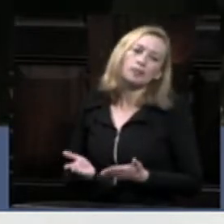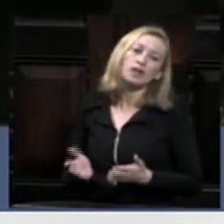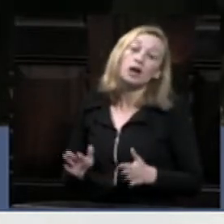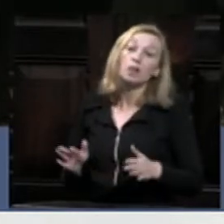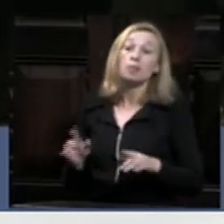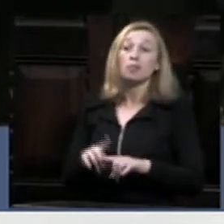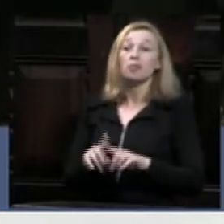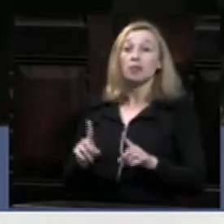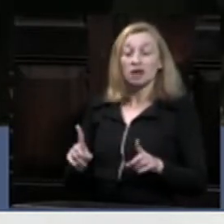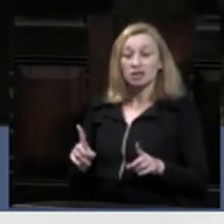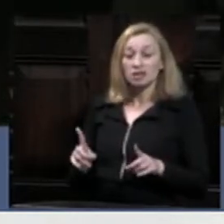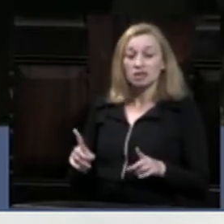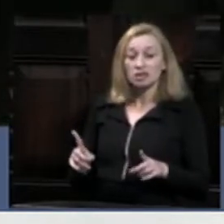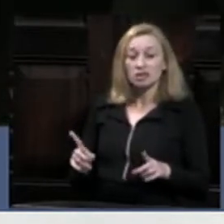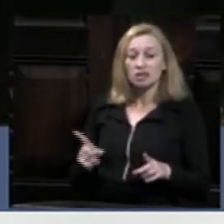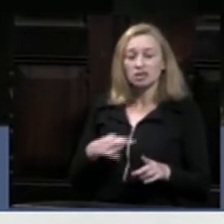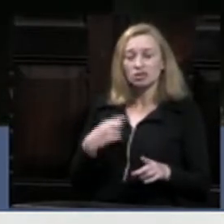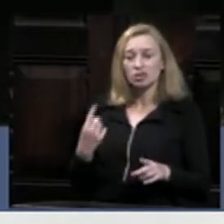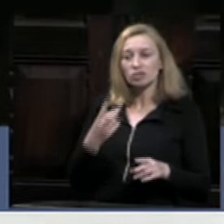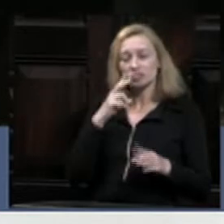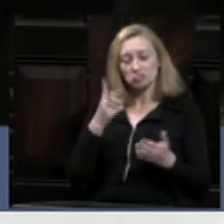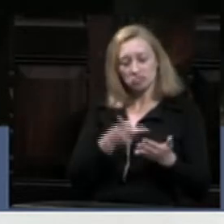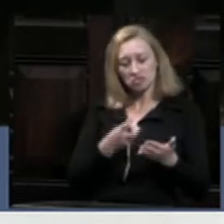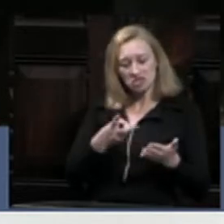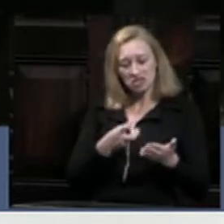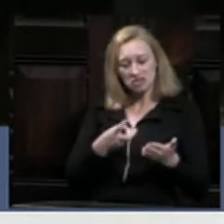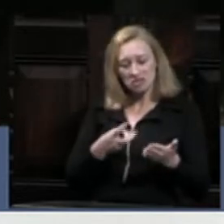Entretanto, aqui tem algo